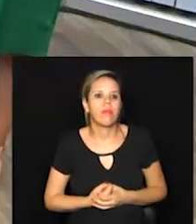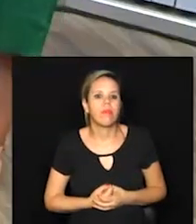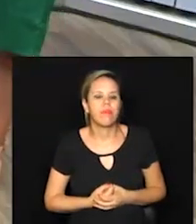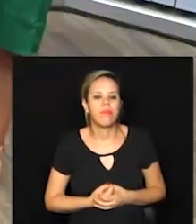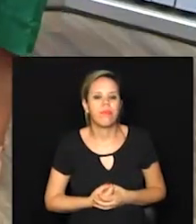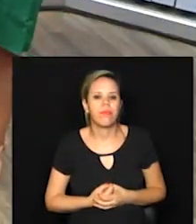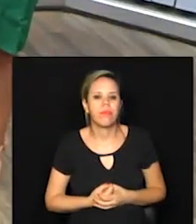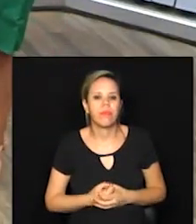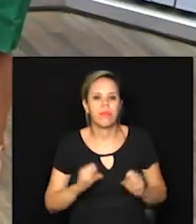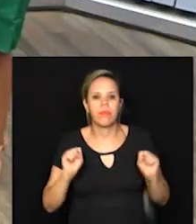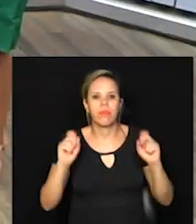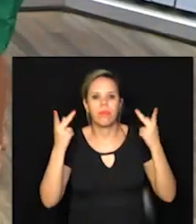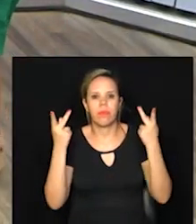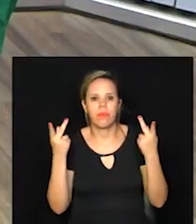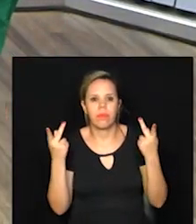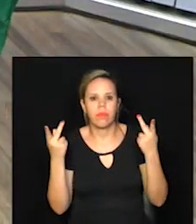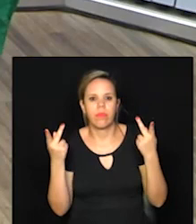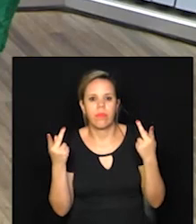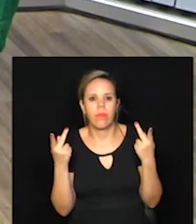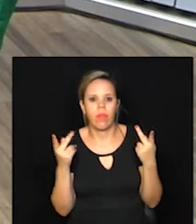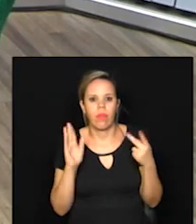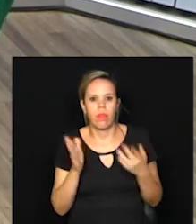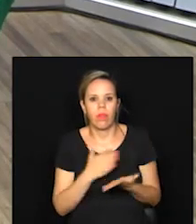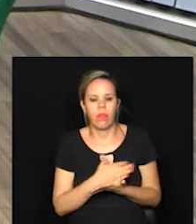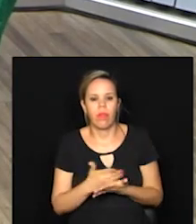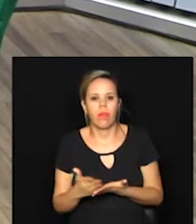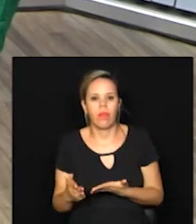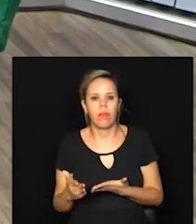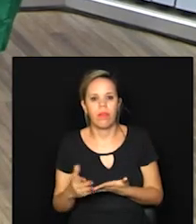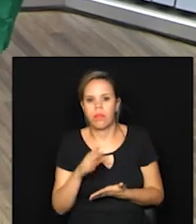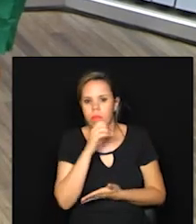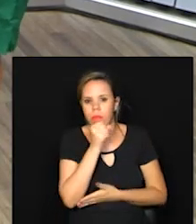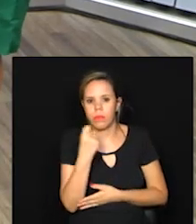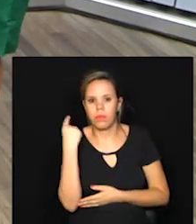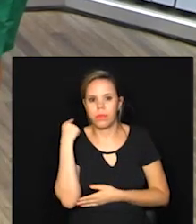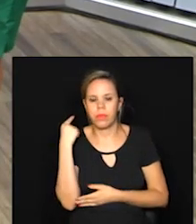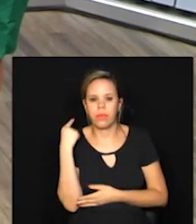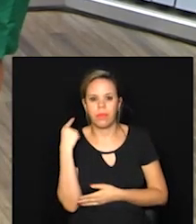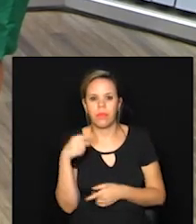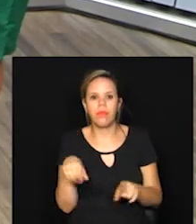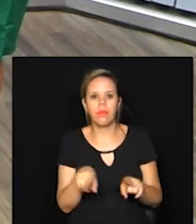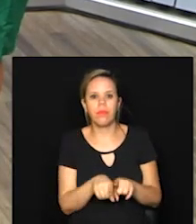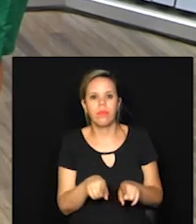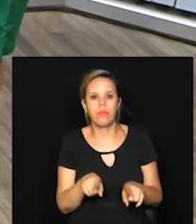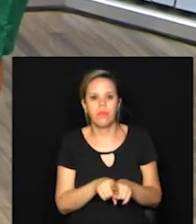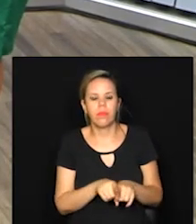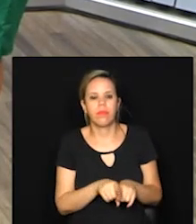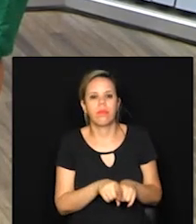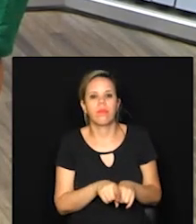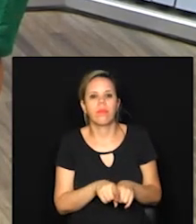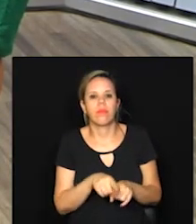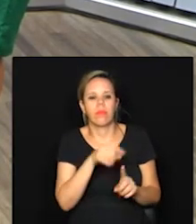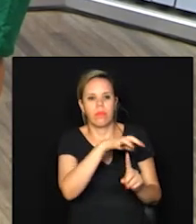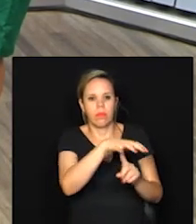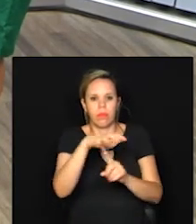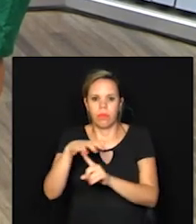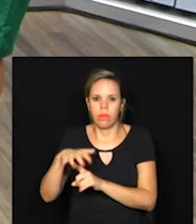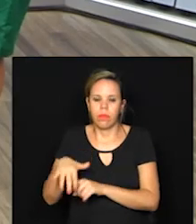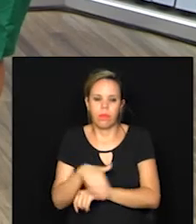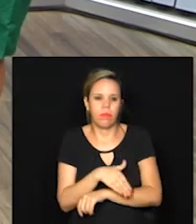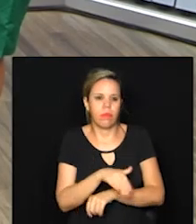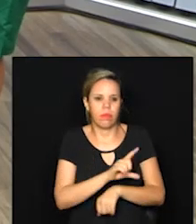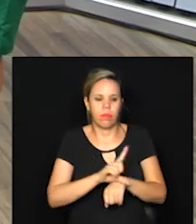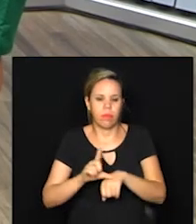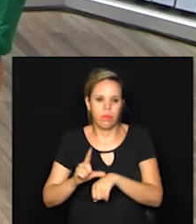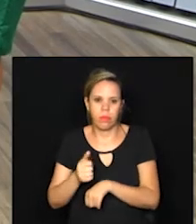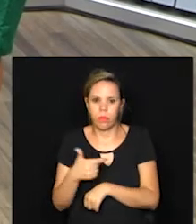Gabriel, os shopping centers, inclusive já começou a valer desde sábado, e também o comércio de rua podem já abrir por 12